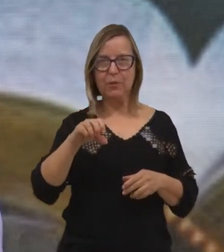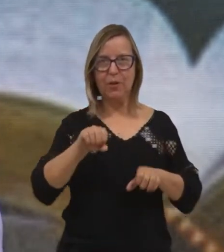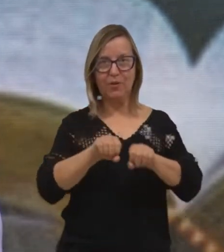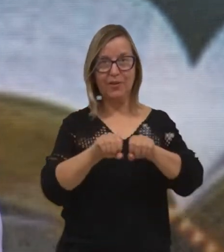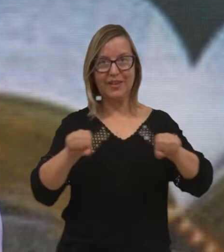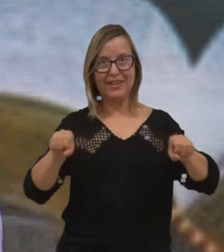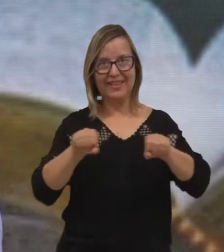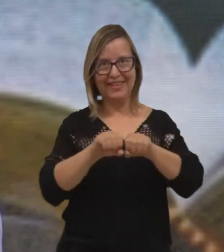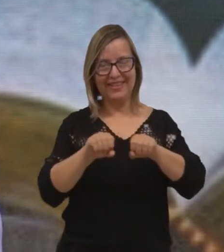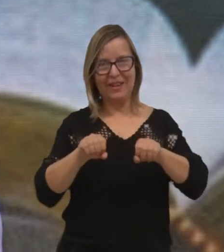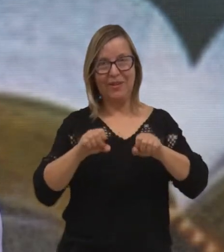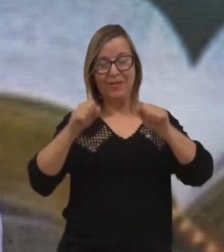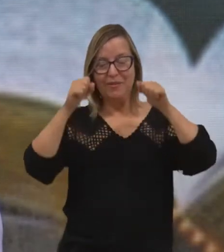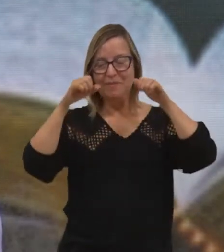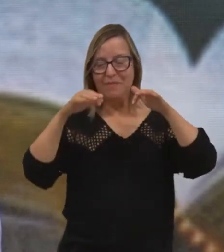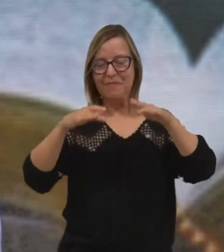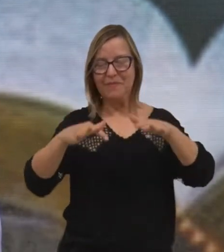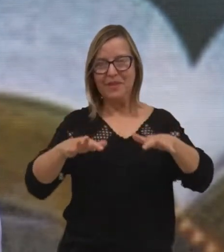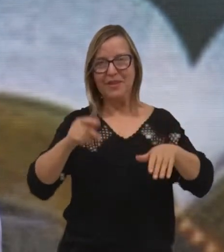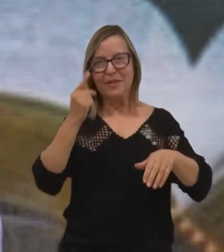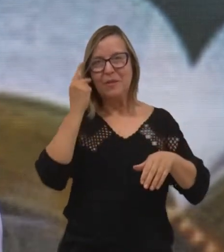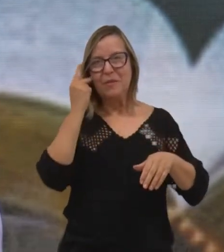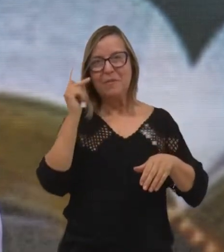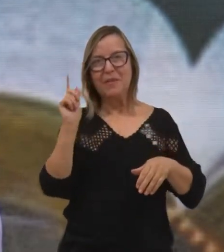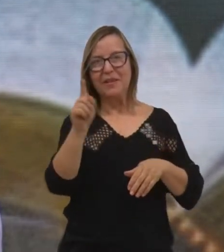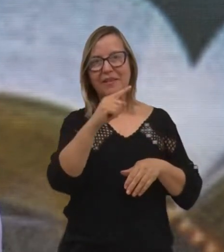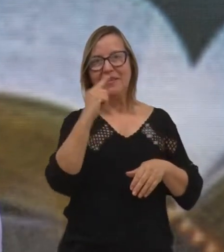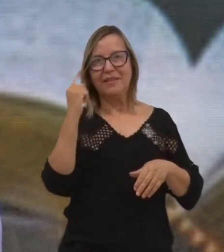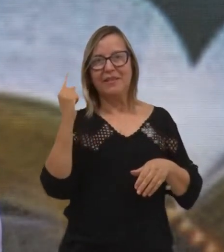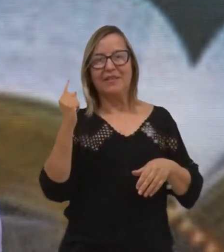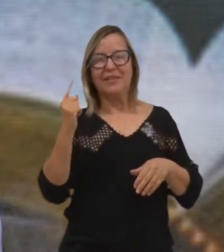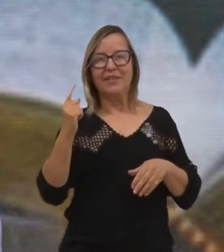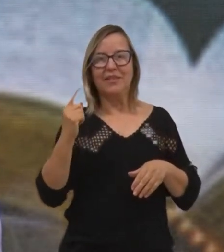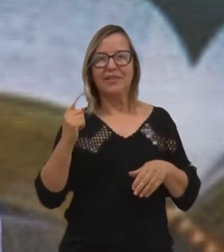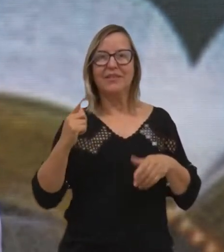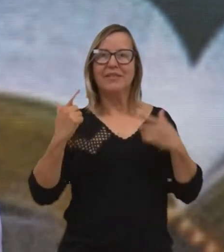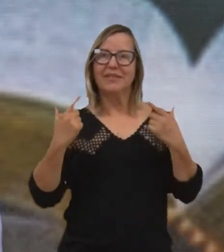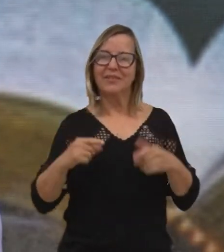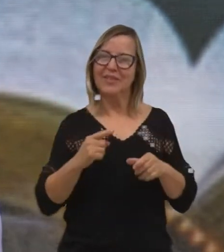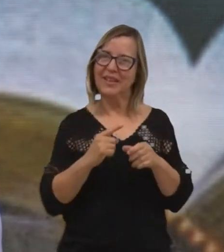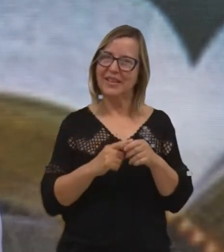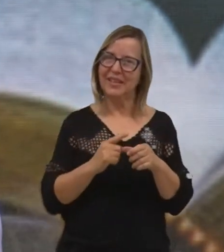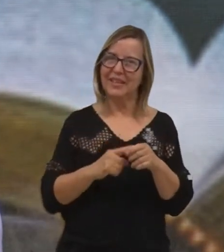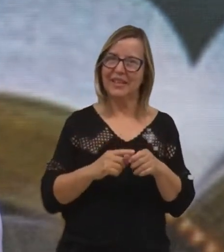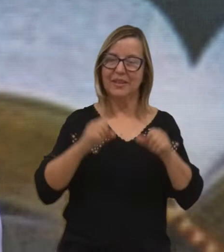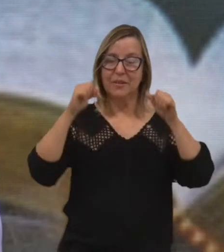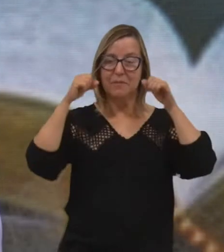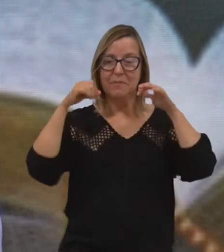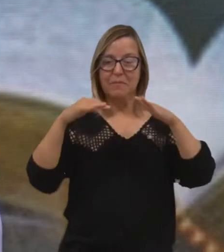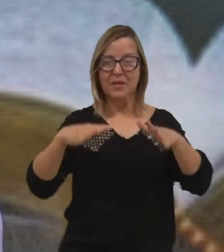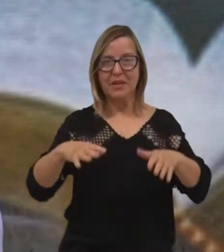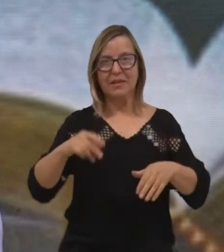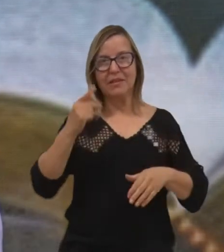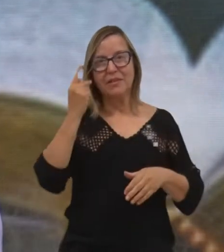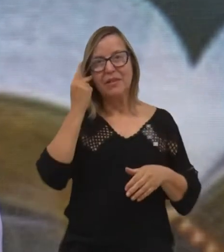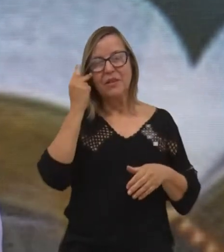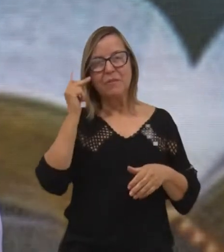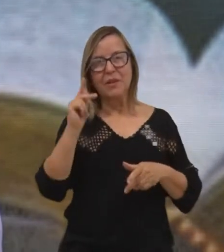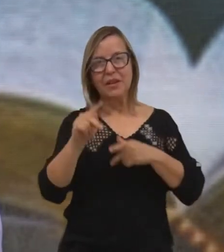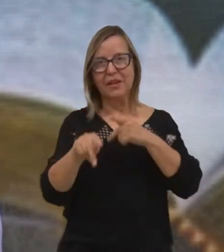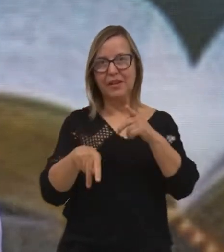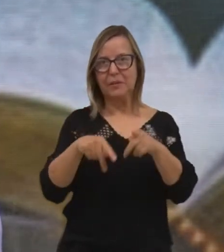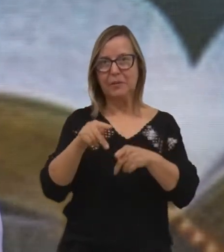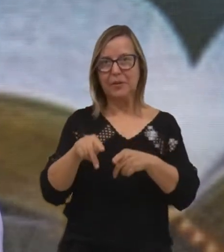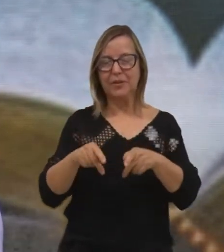de bênção para a nossa comunidade, bênção para a comunidade exterior, ou seja, as pessoas